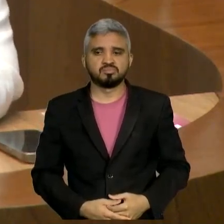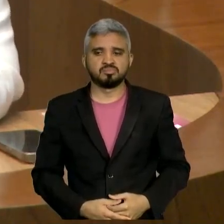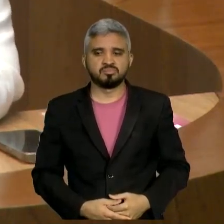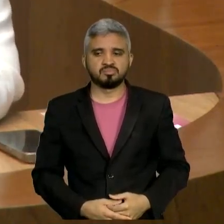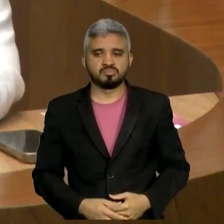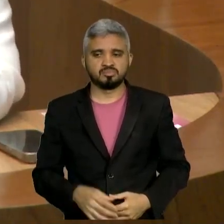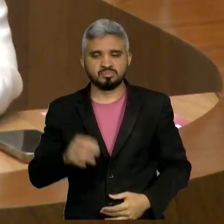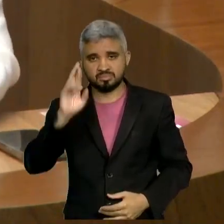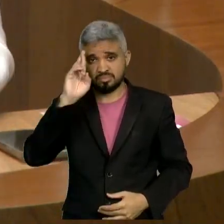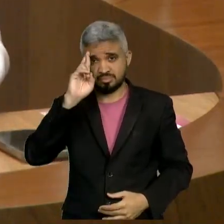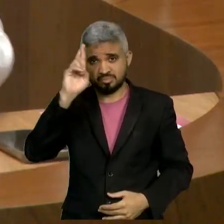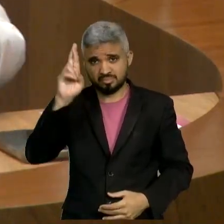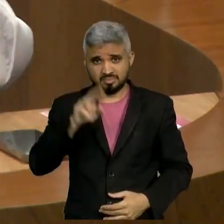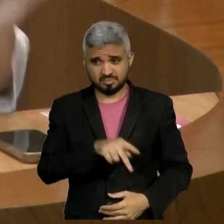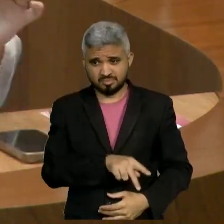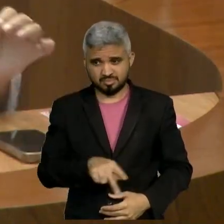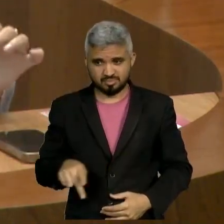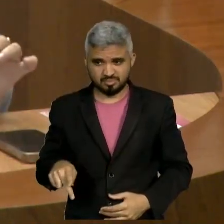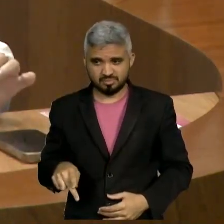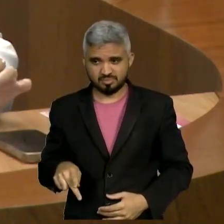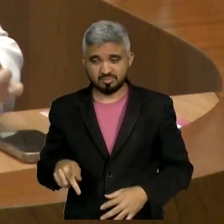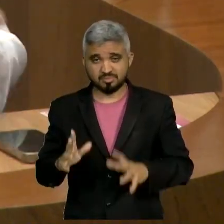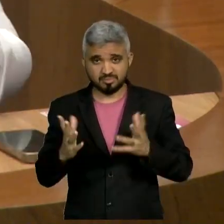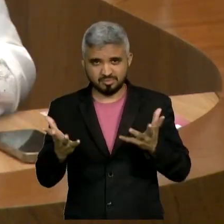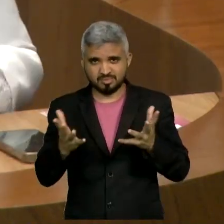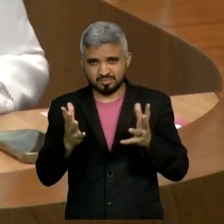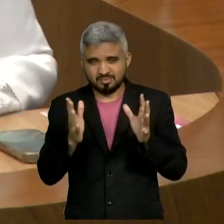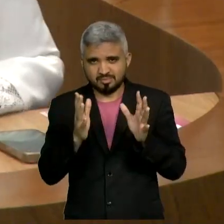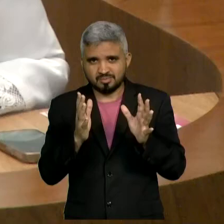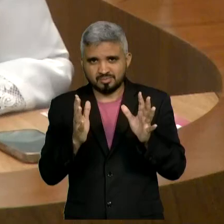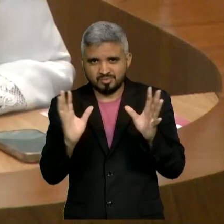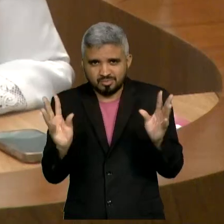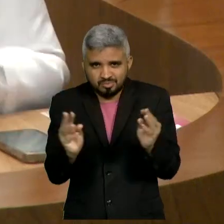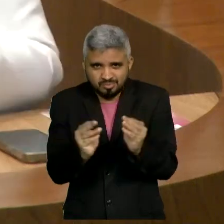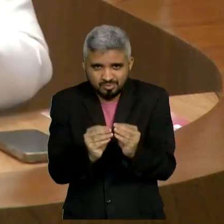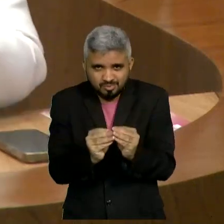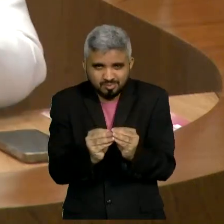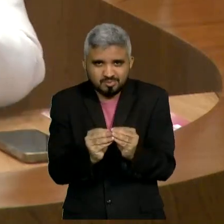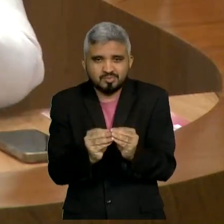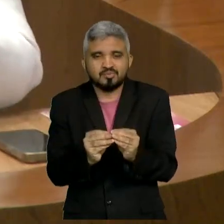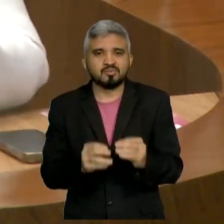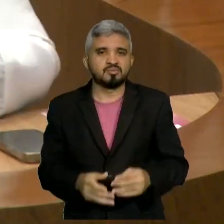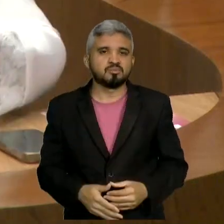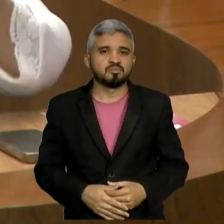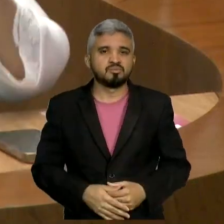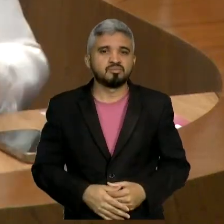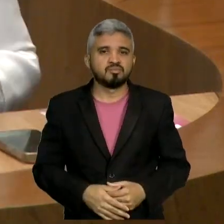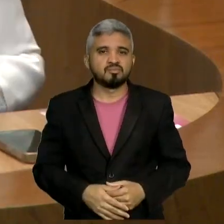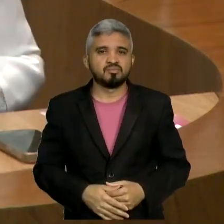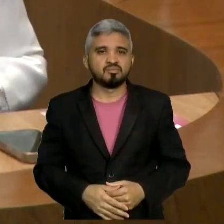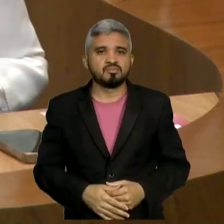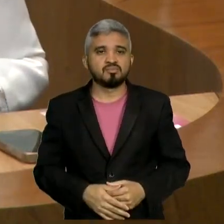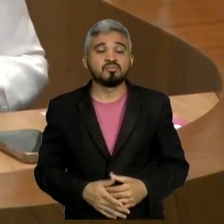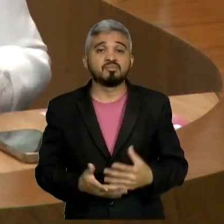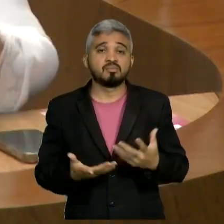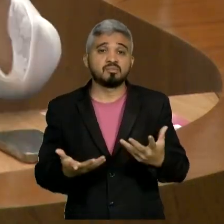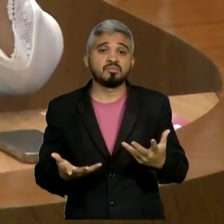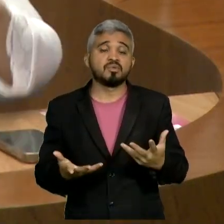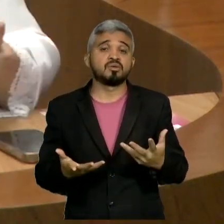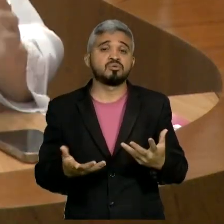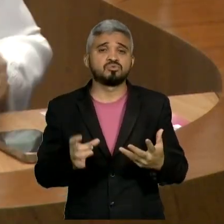Senhor presidente, concedo mais um minuto, presidente Iracema. Encerrando a minha fala, eu quero só registrar